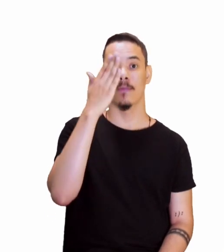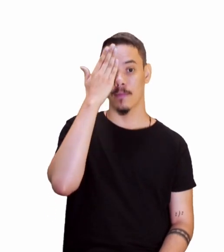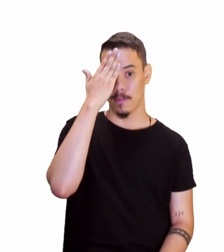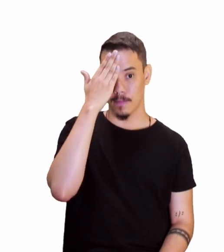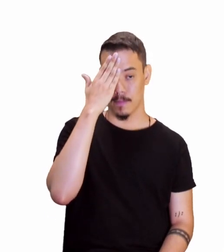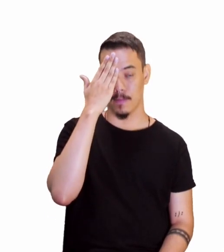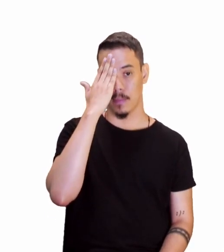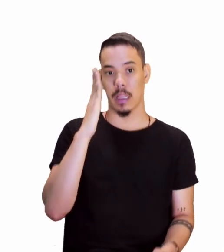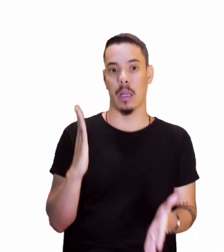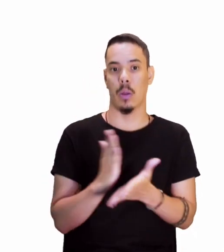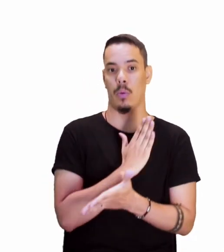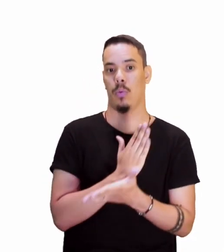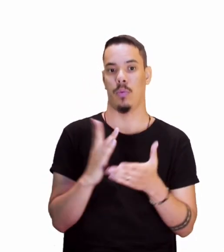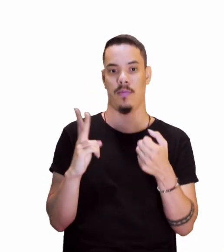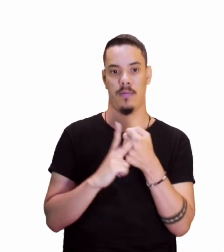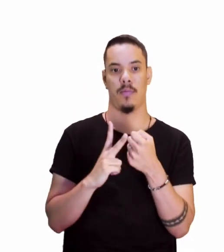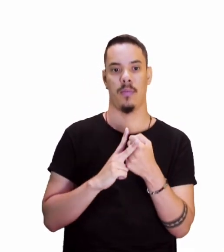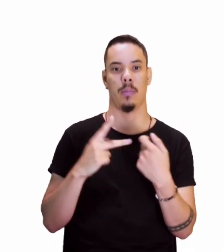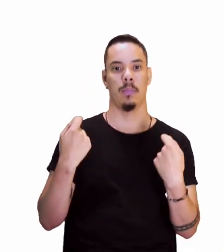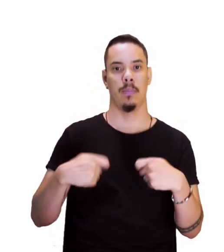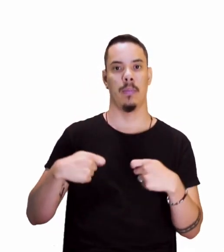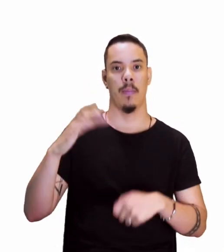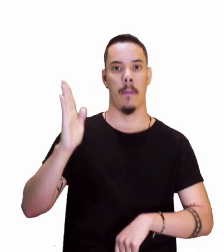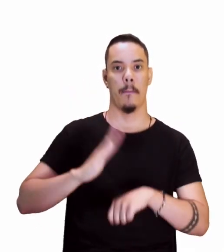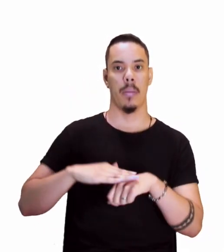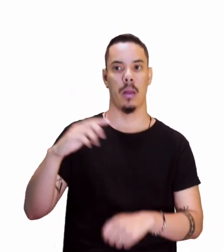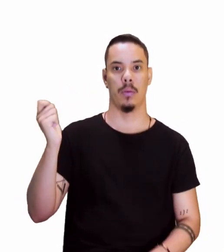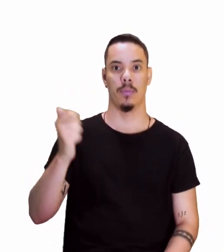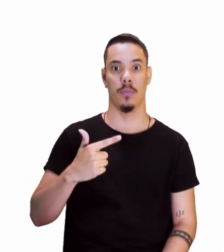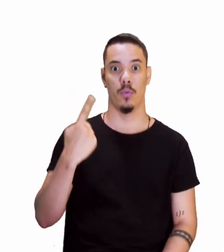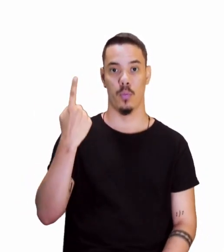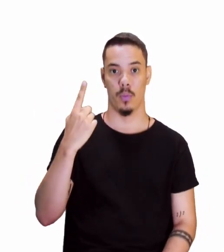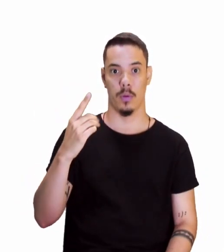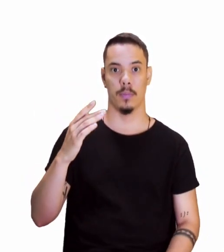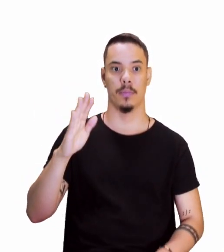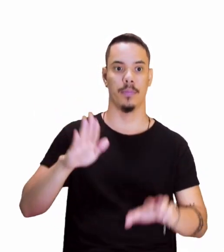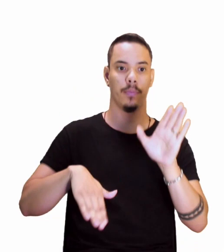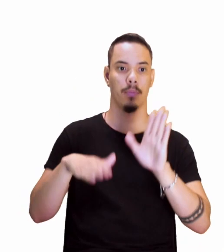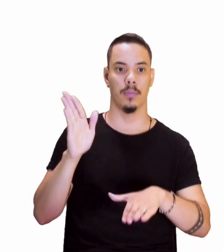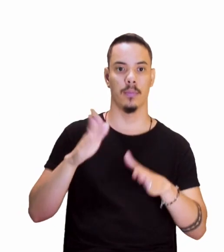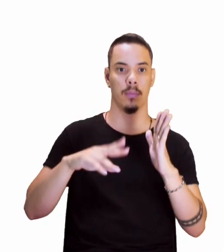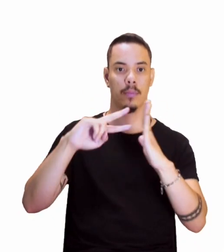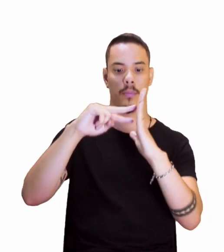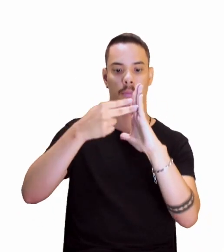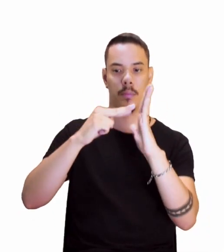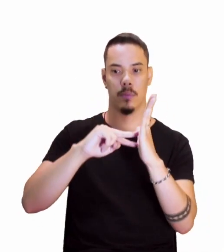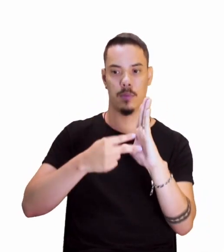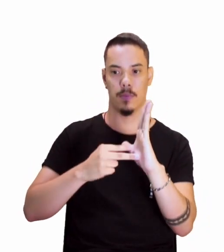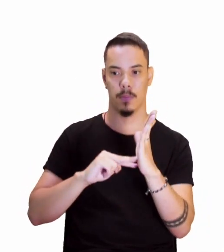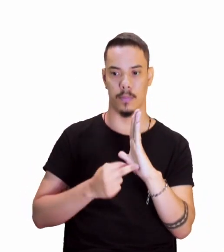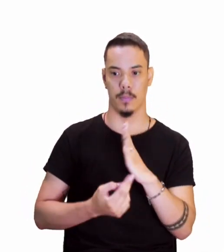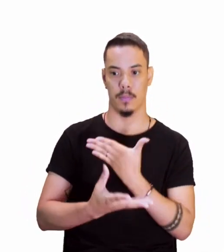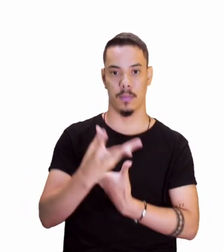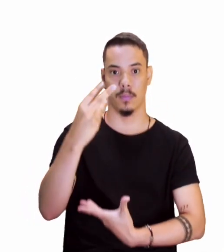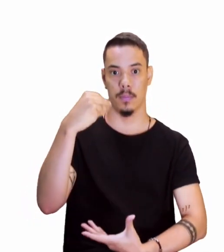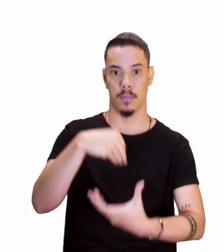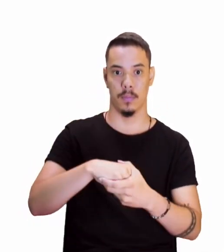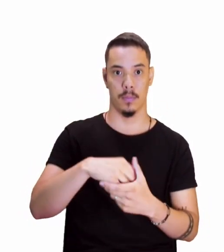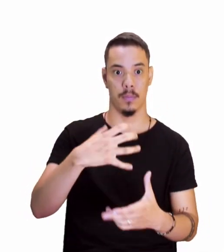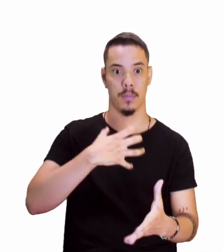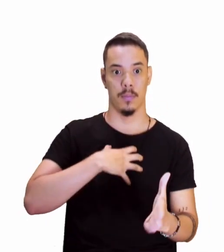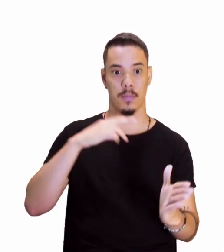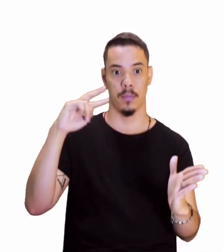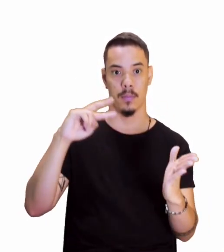percebeu que alguns verbos exigem mais de uma regência, dependendo do significado, do